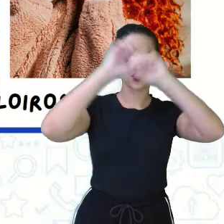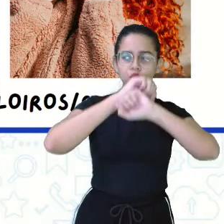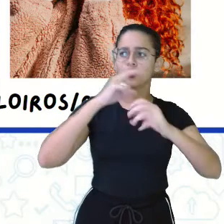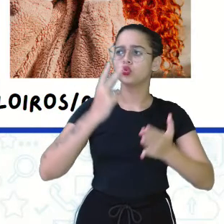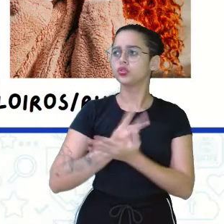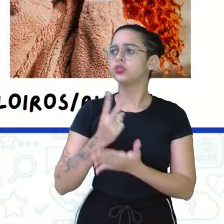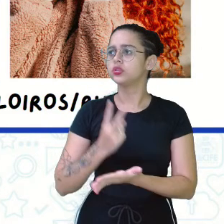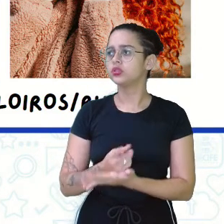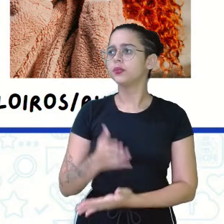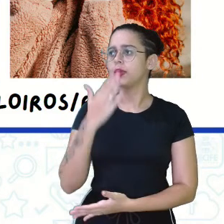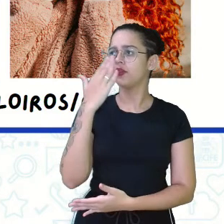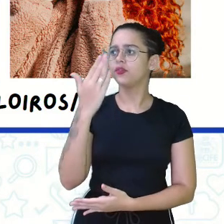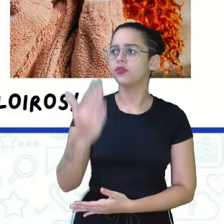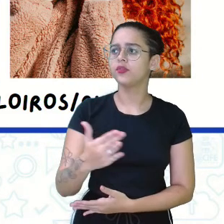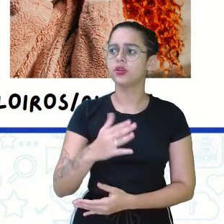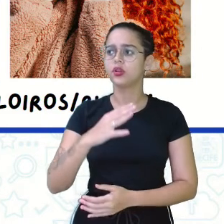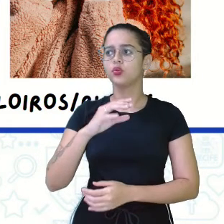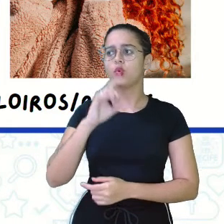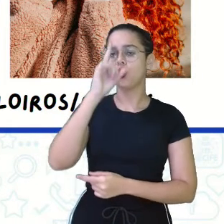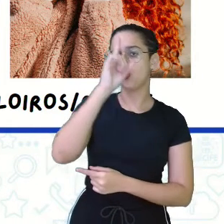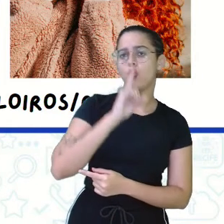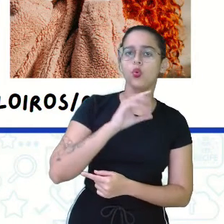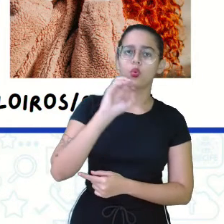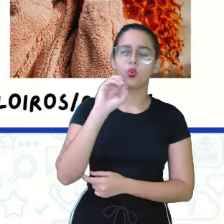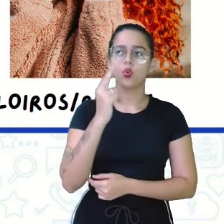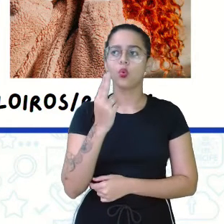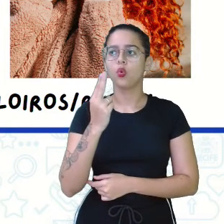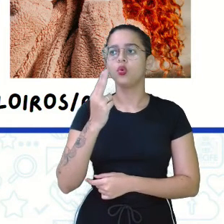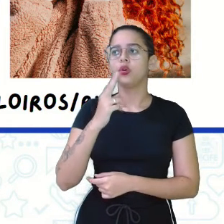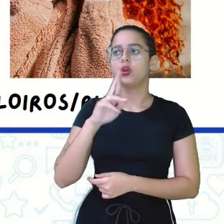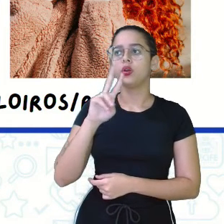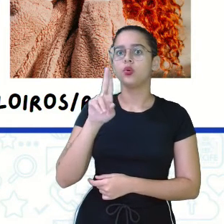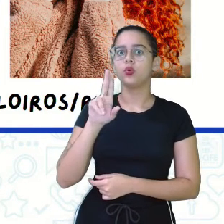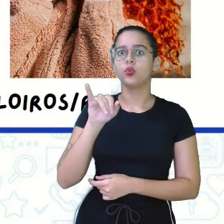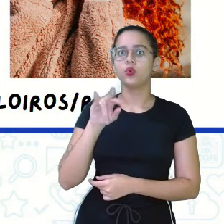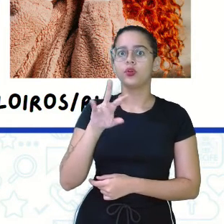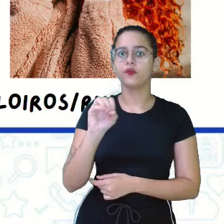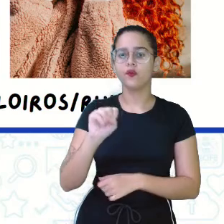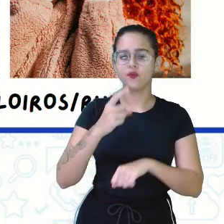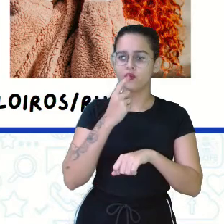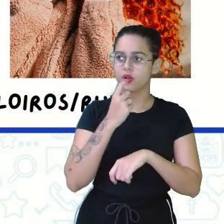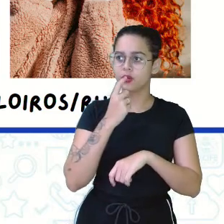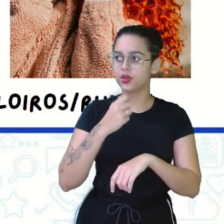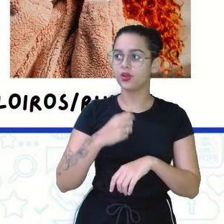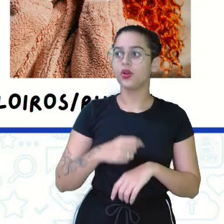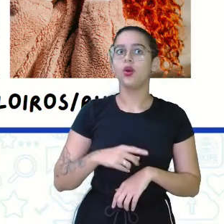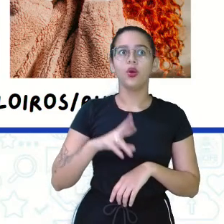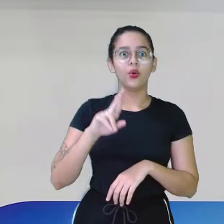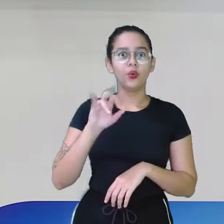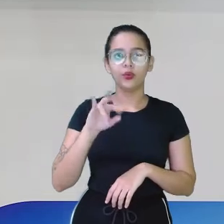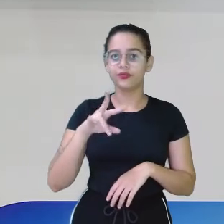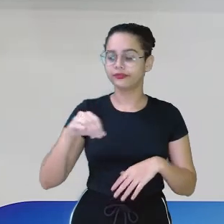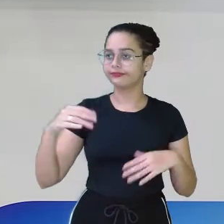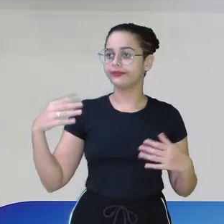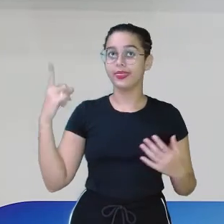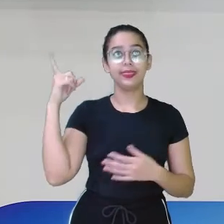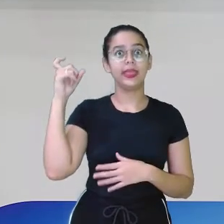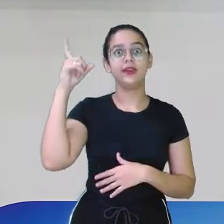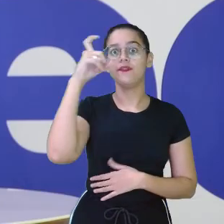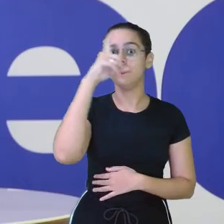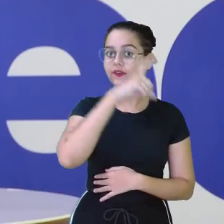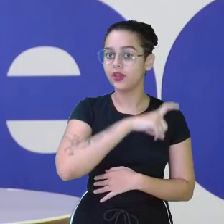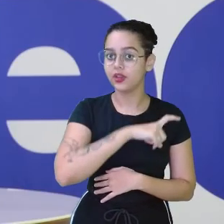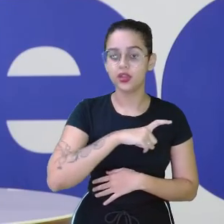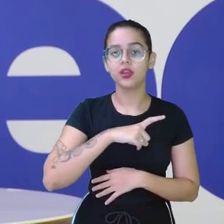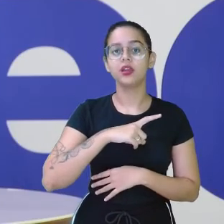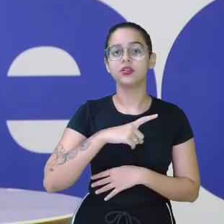sempre à frente dos louros ou dos ruivos. Ruivo é bem E difícil. ruivo piorou ainda. Ruivo é bem difícil Ruivo